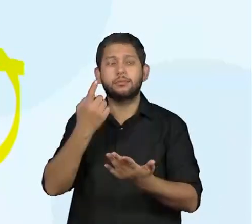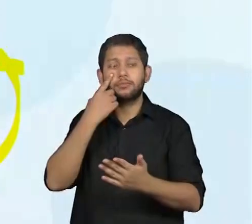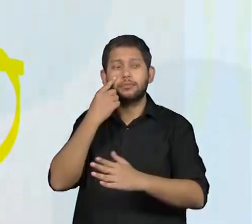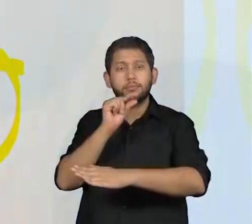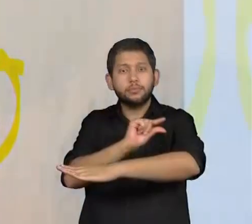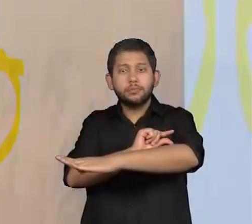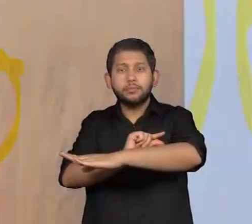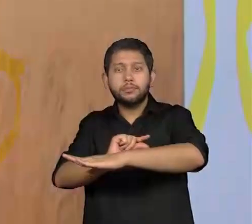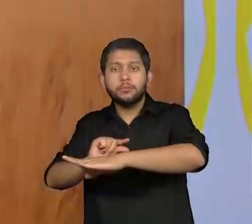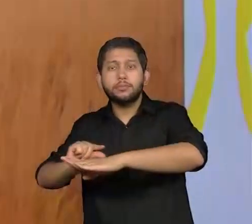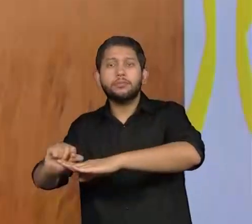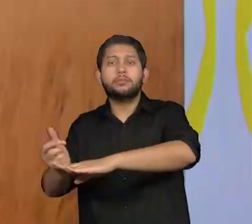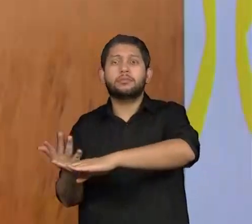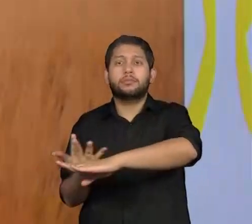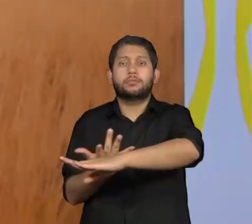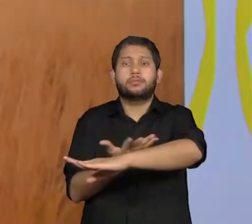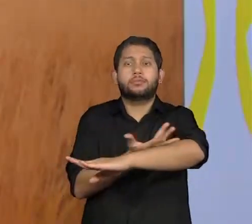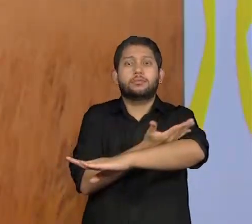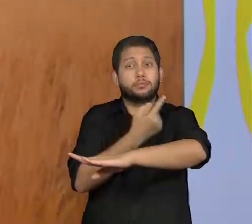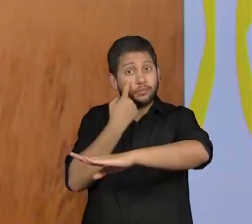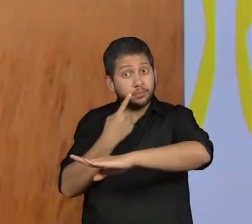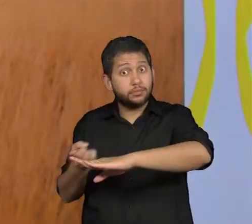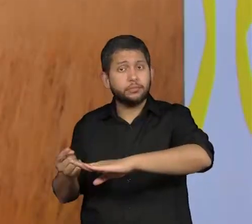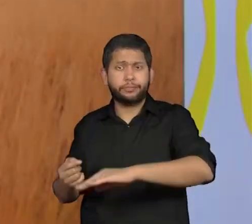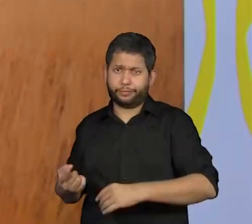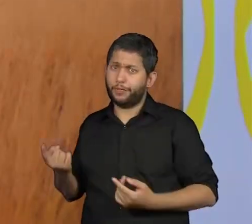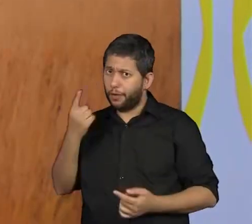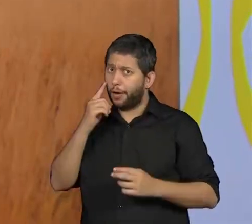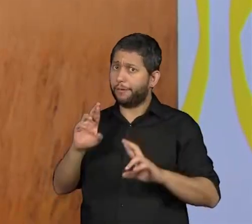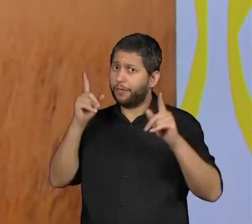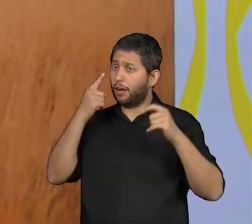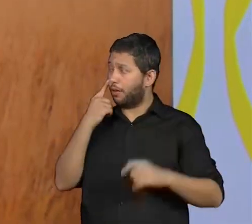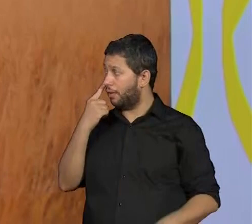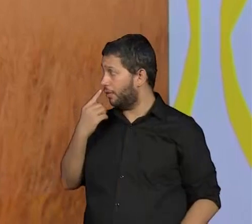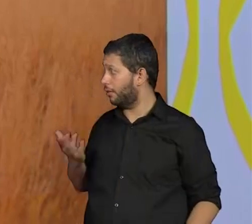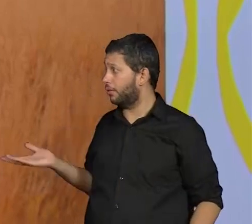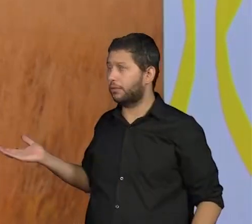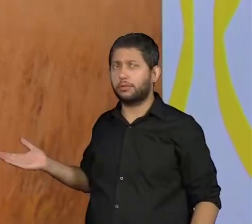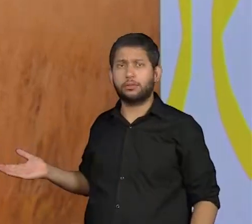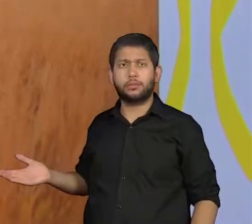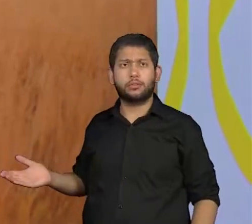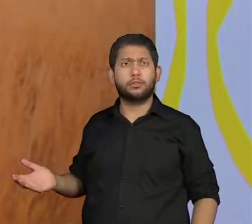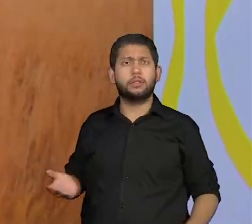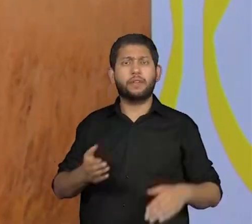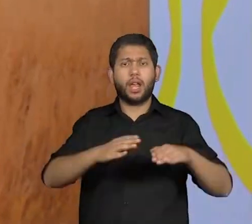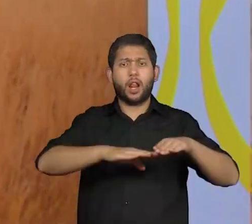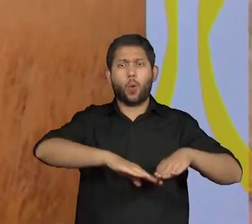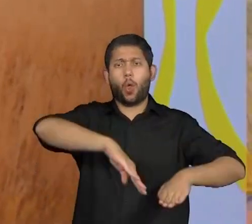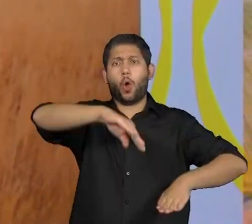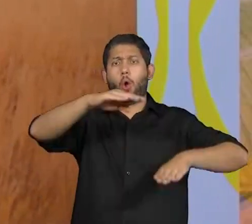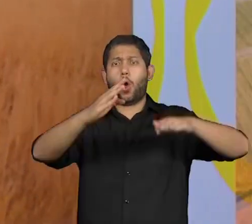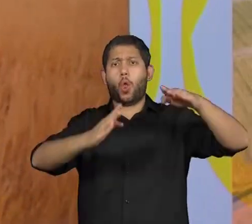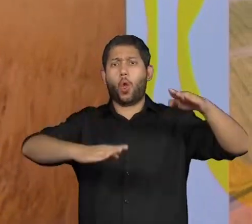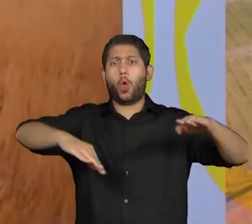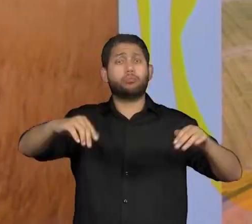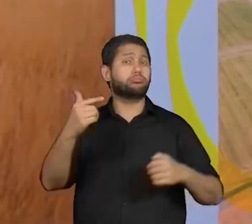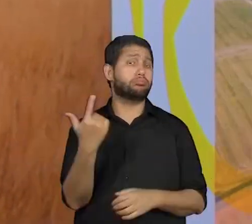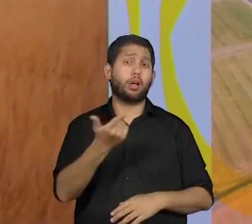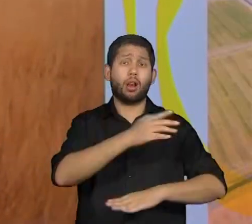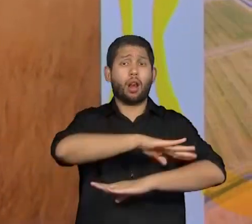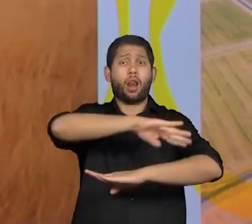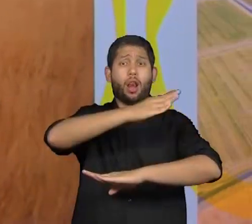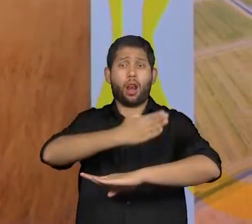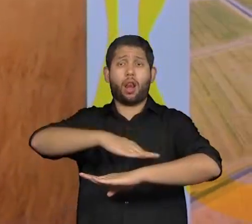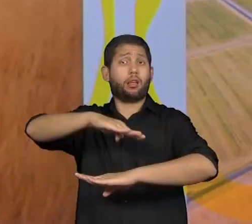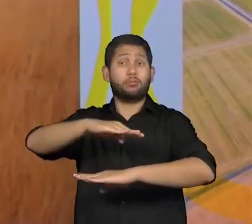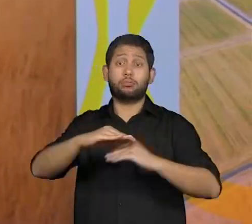vegetação, então a gente consegue perceber aí a diferença. Olha só, a gente não vê grandes ondulações, ela é mais